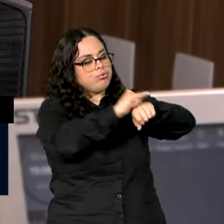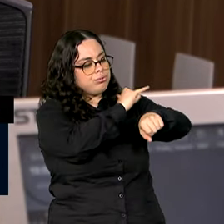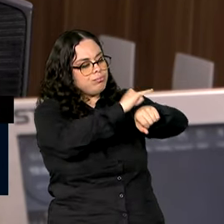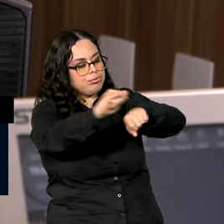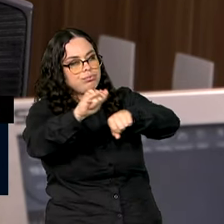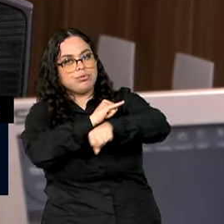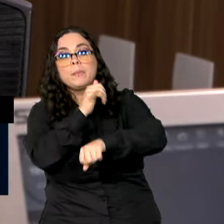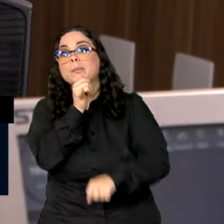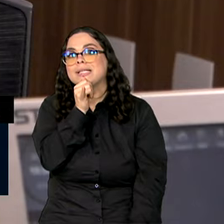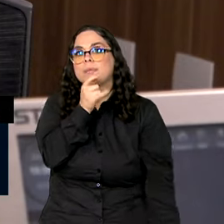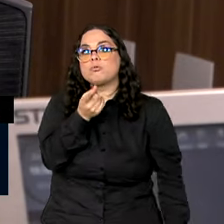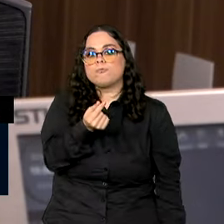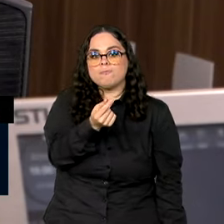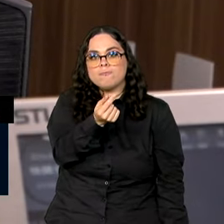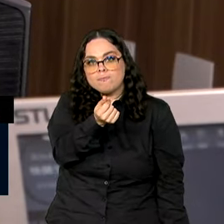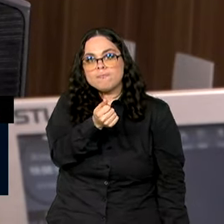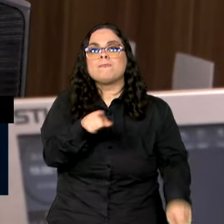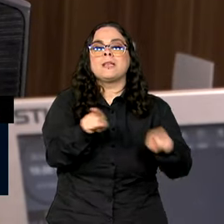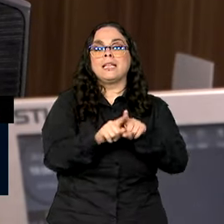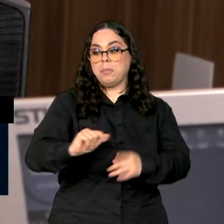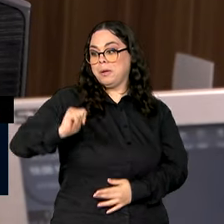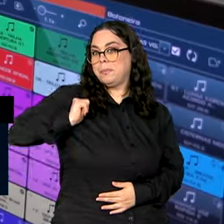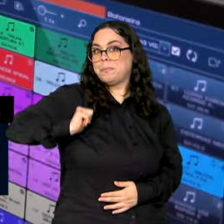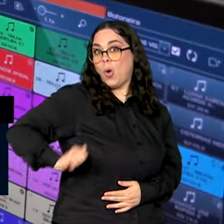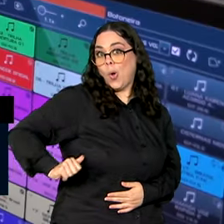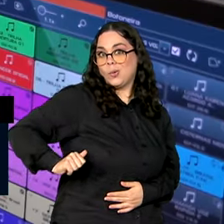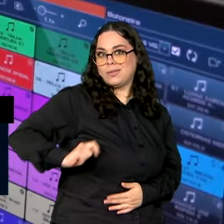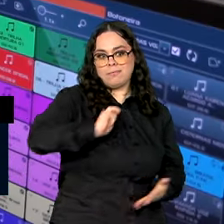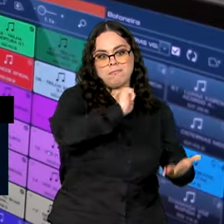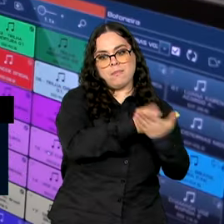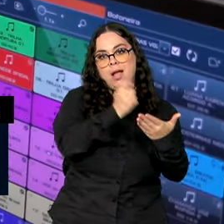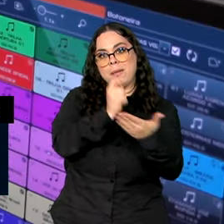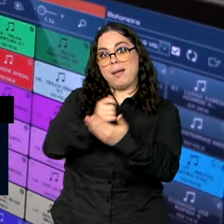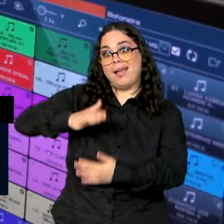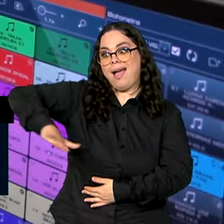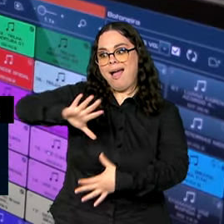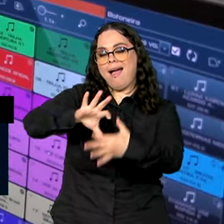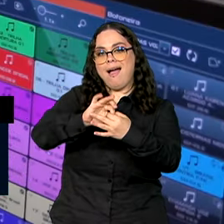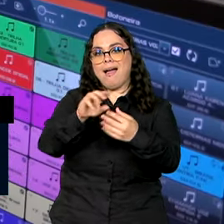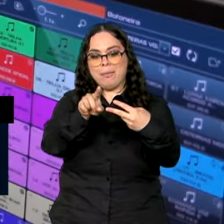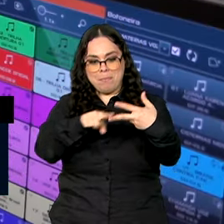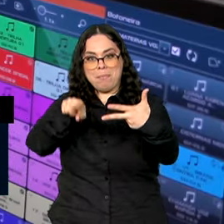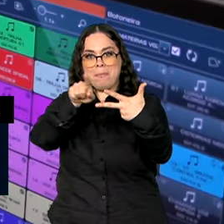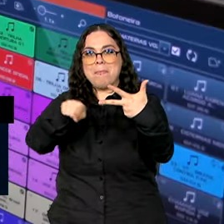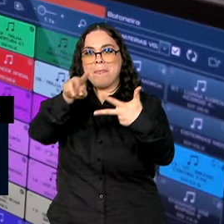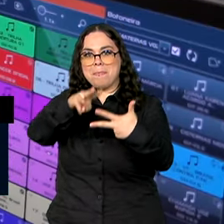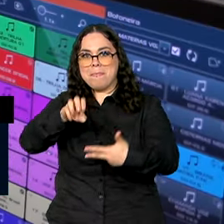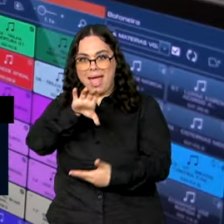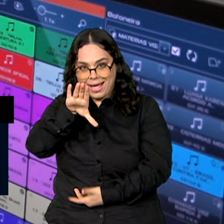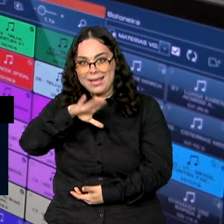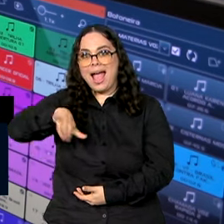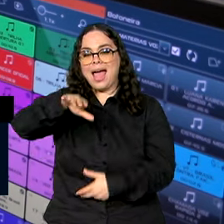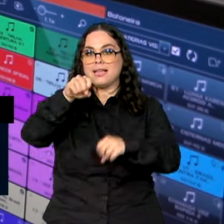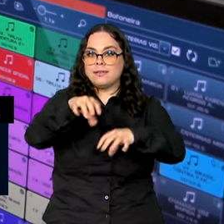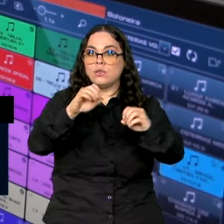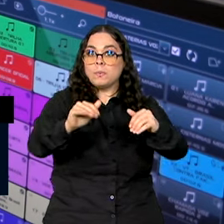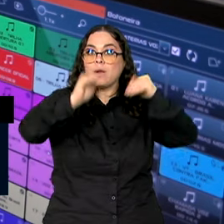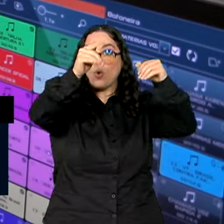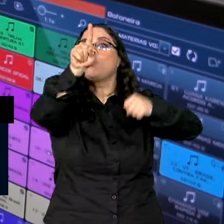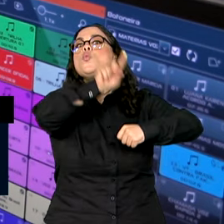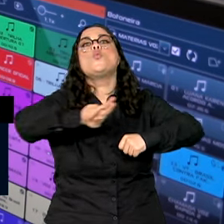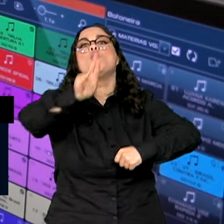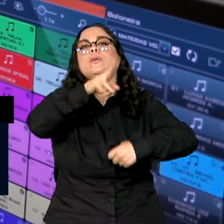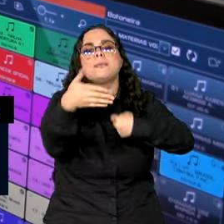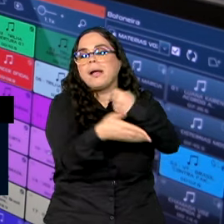financiamento né e de concessão de bolsas que o MEC trabalha para a educação superior também se baseiam no ENEM